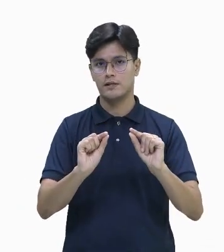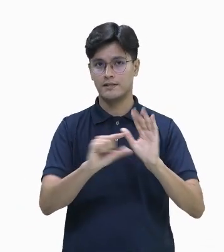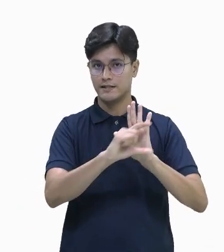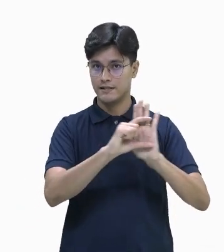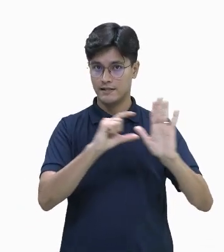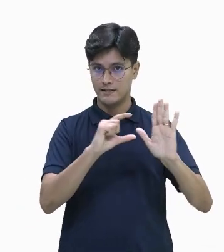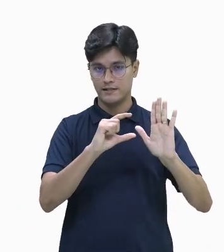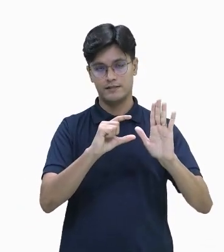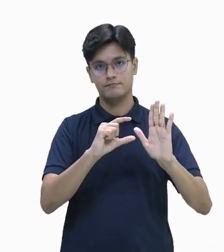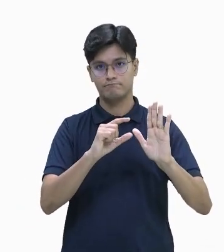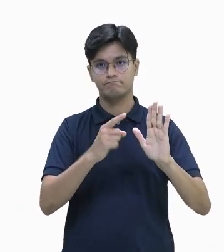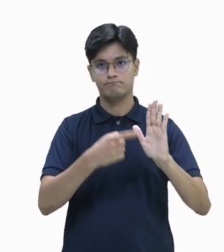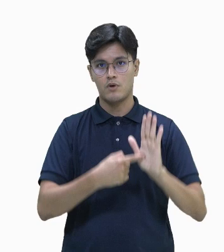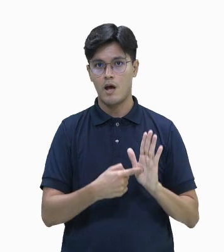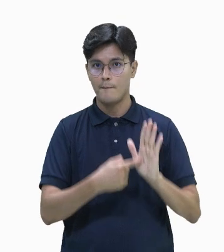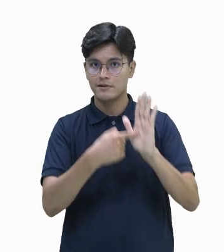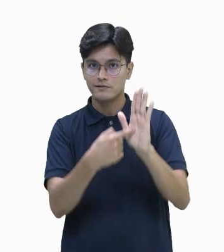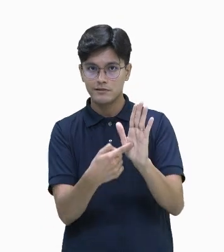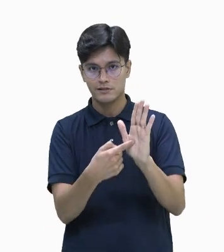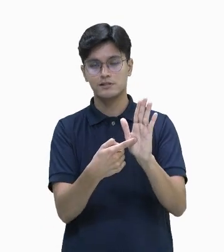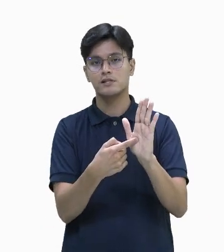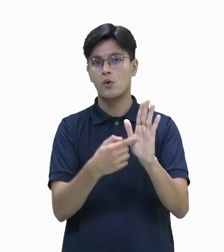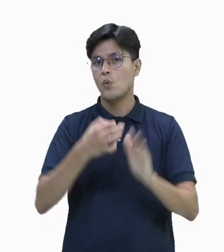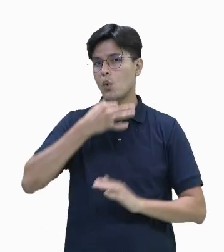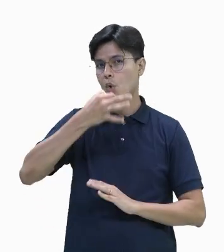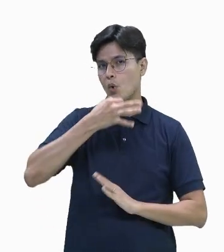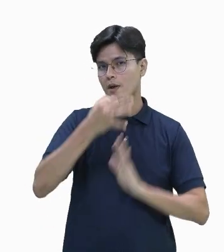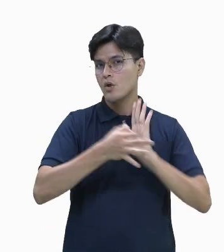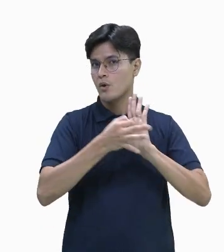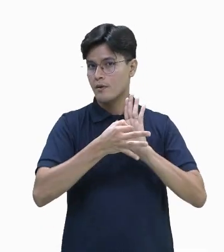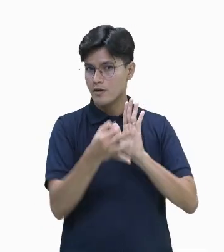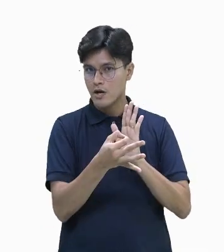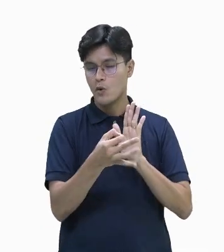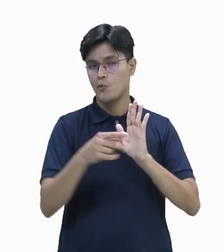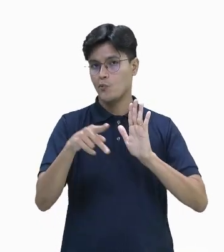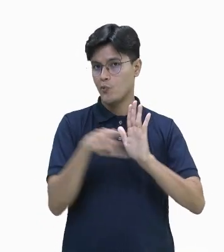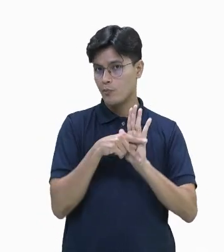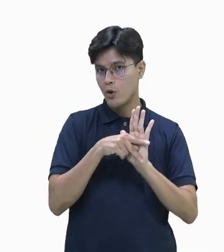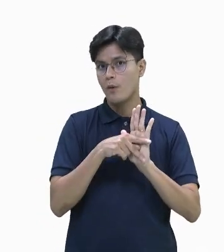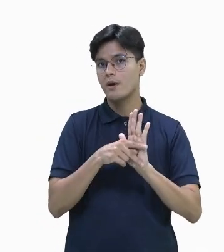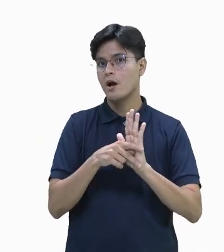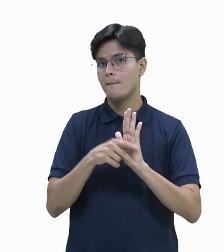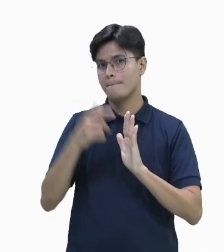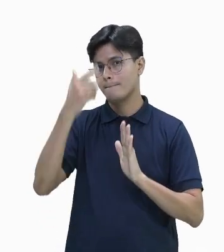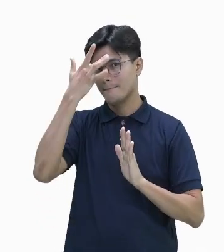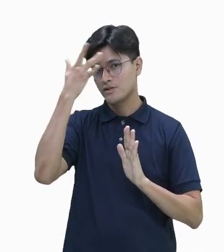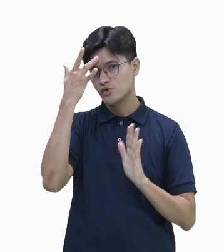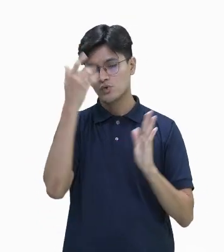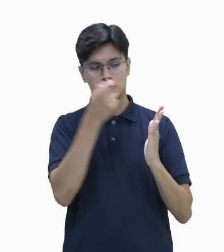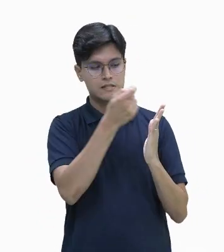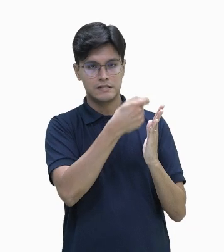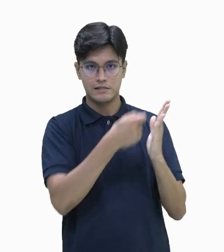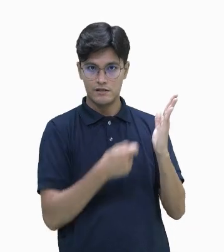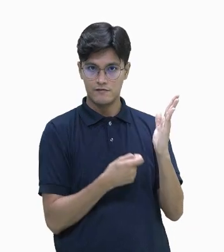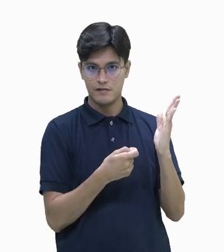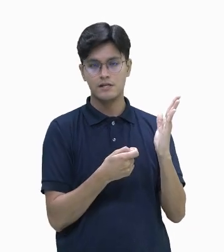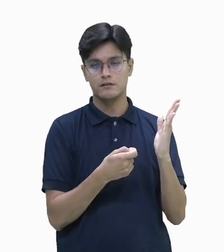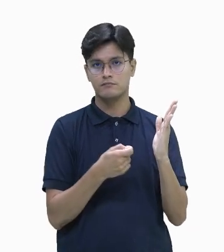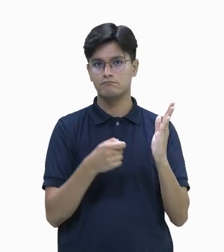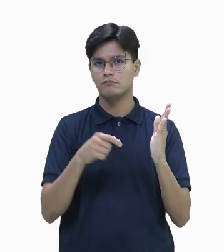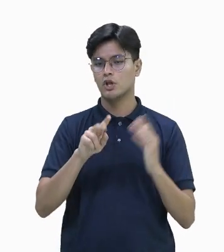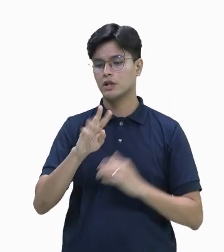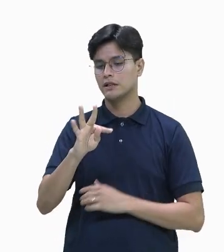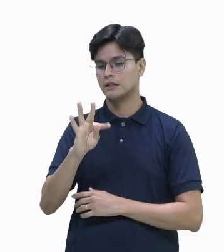a apresentação dessa sua opinião, que nós também chamamos de tese. Vamos nos lembrar então que